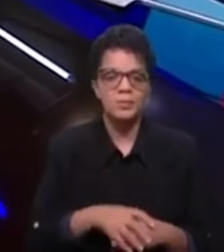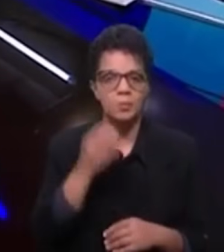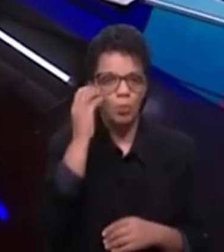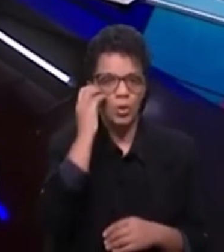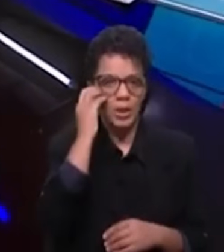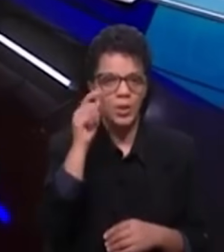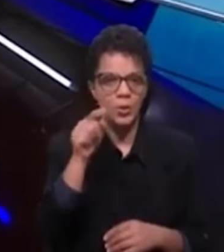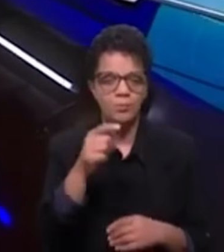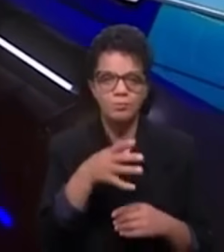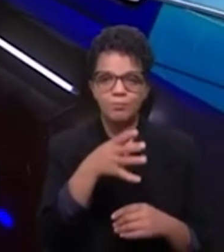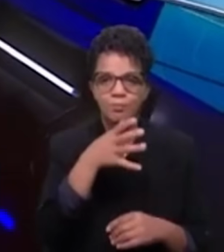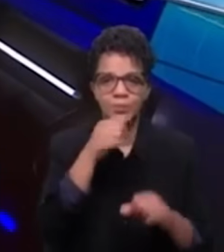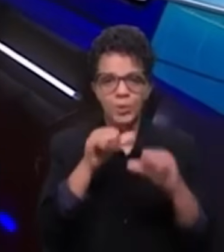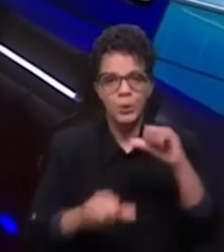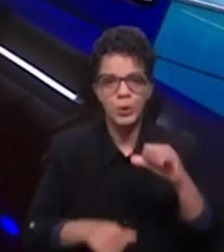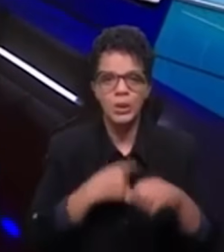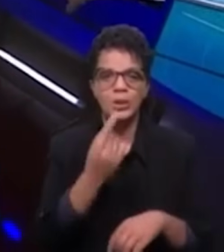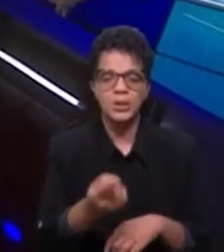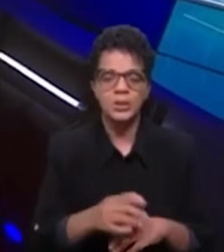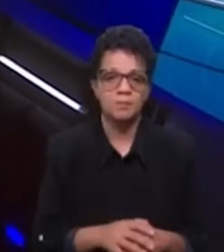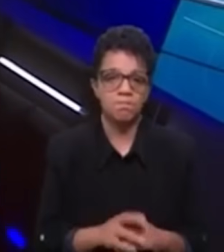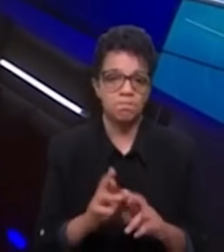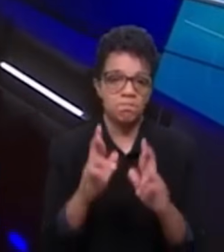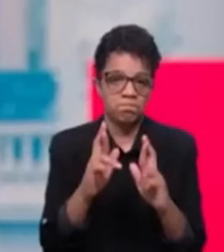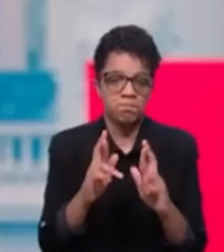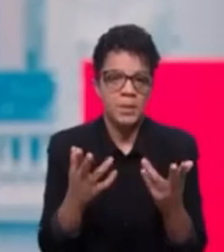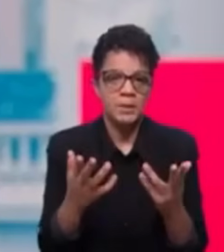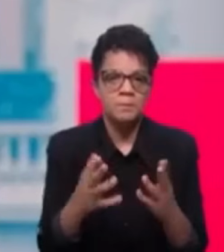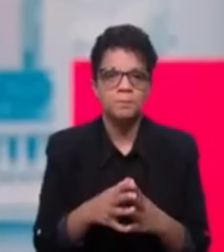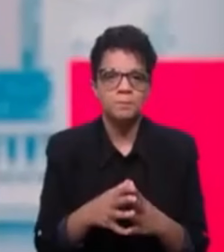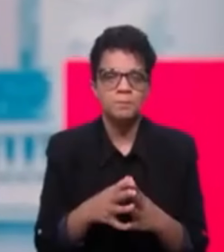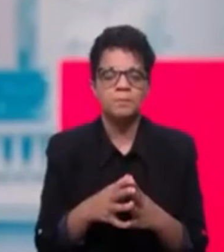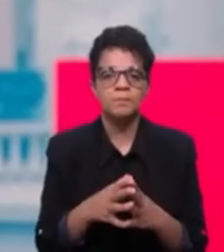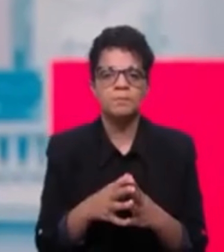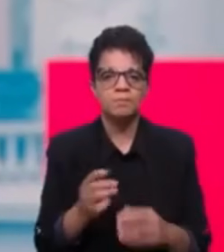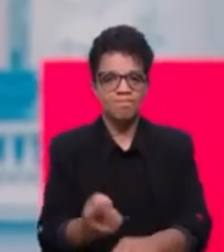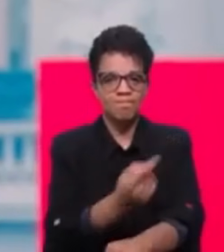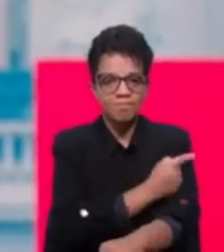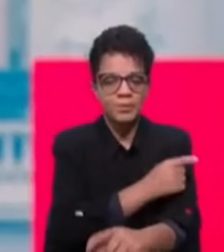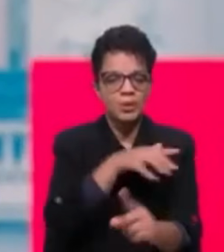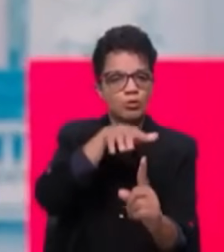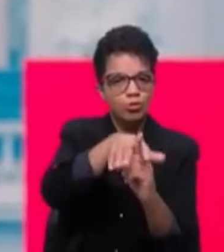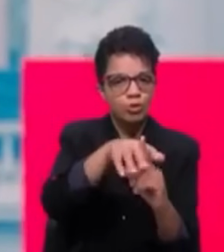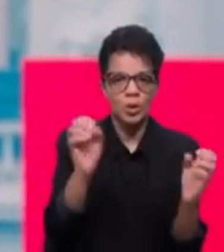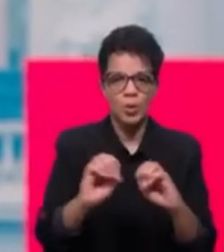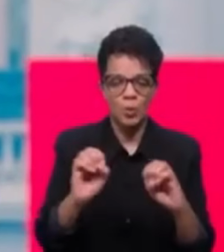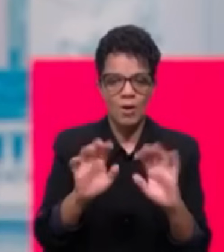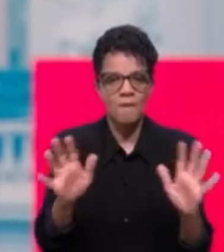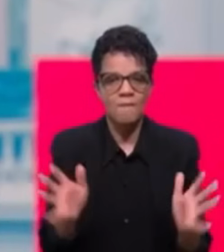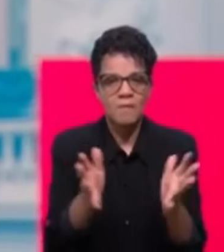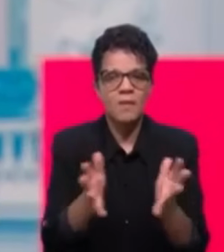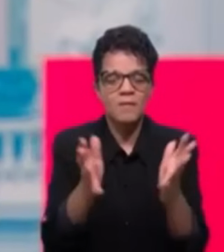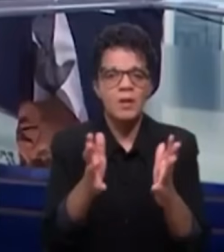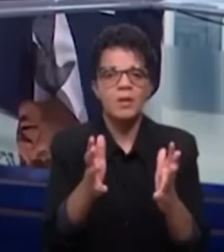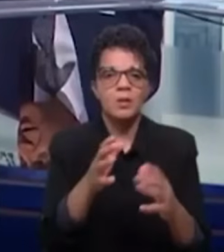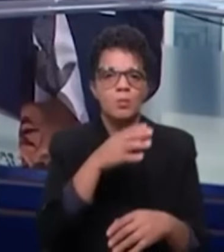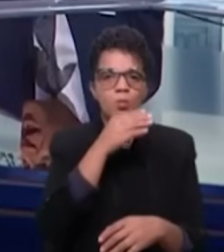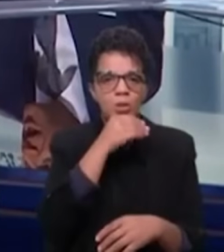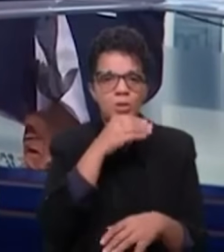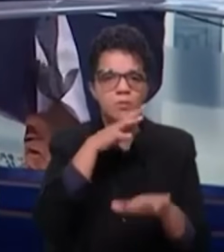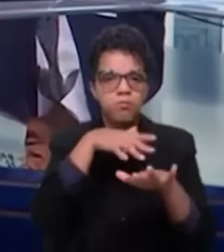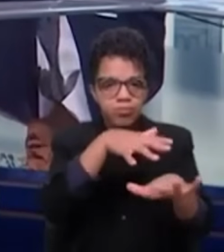declaração em que dizia que espera que não haja forças extremistas e populistas a estimularem os excessos da polícia nas